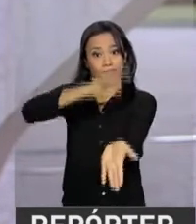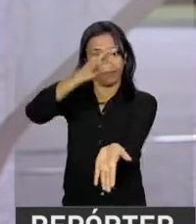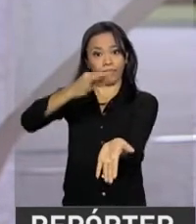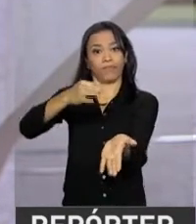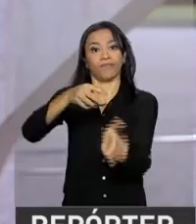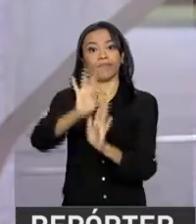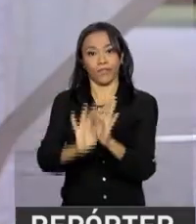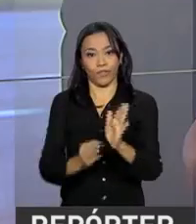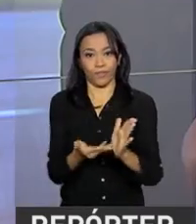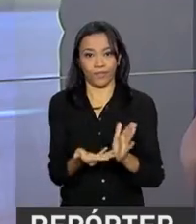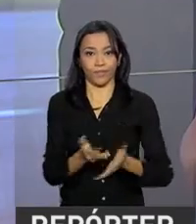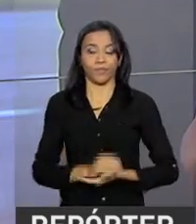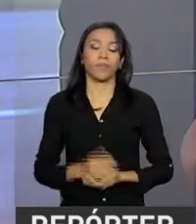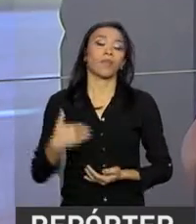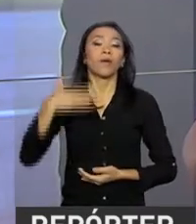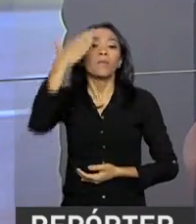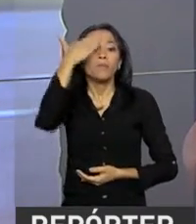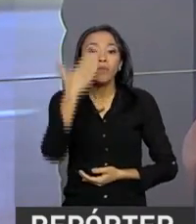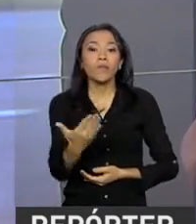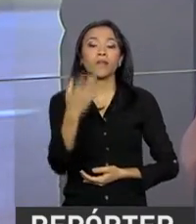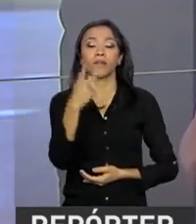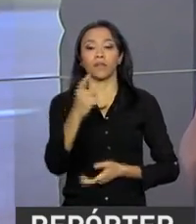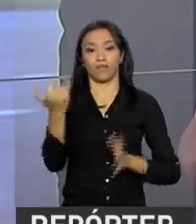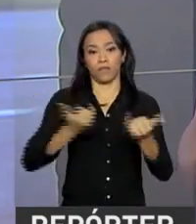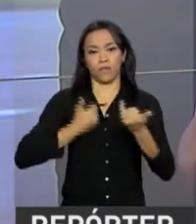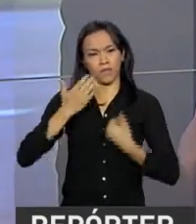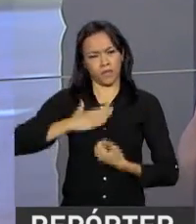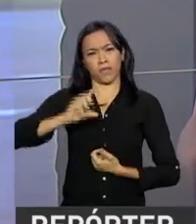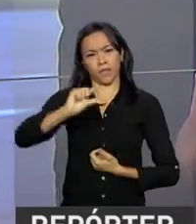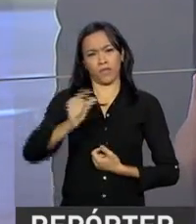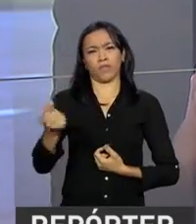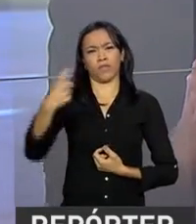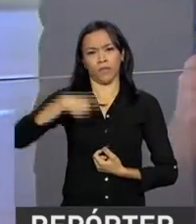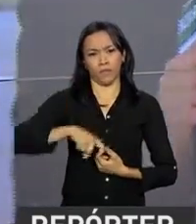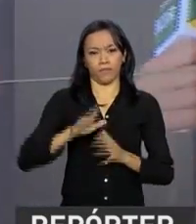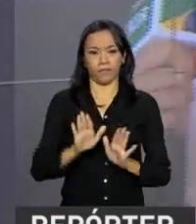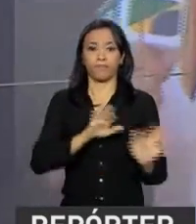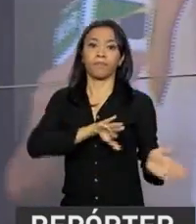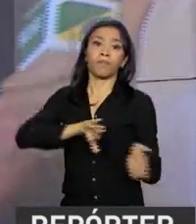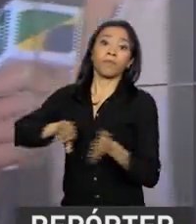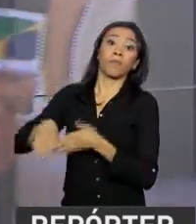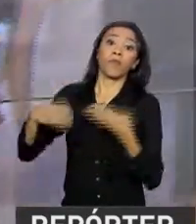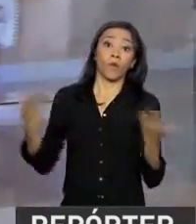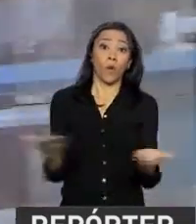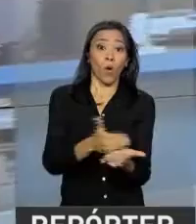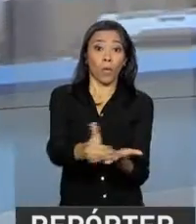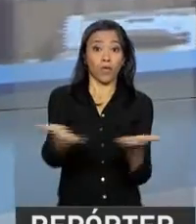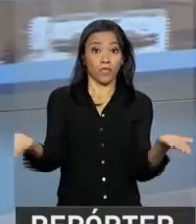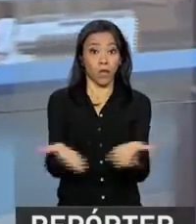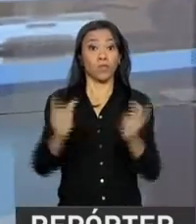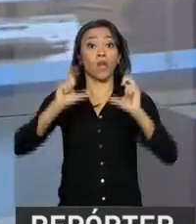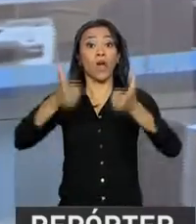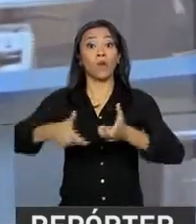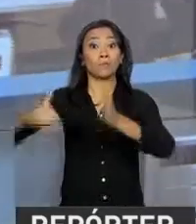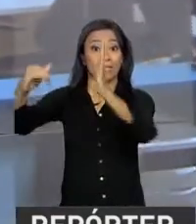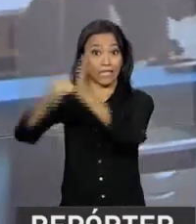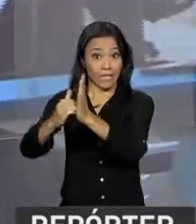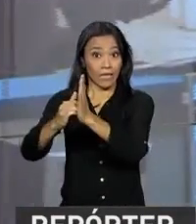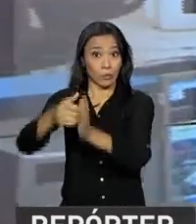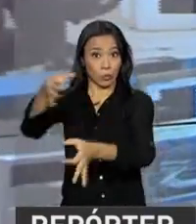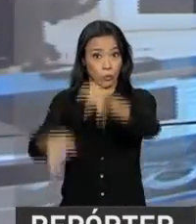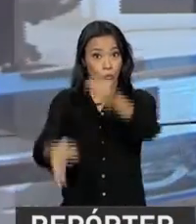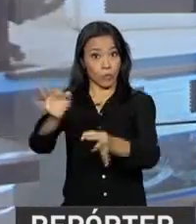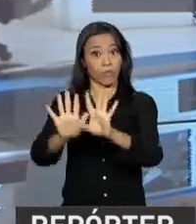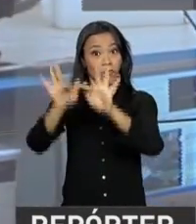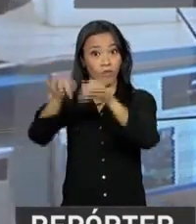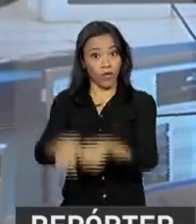Renata. Obrigada, Paola, pelas suas informações. Daqui a pouco a gente volta a conversar. E começa hoje no Senado o julgamento final do